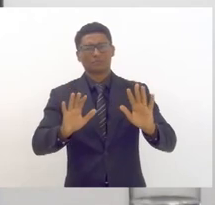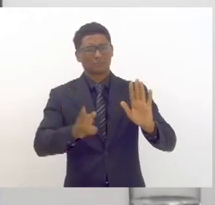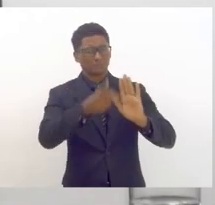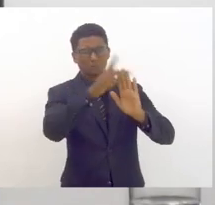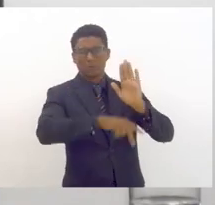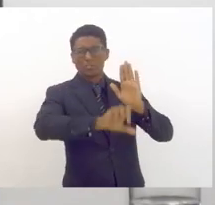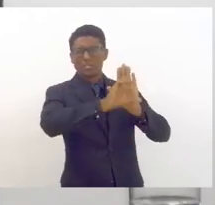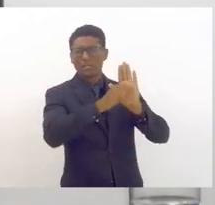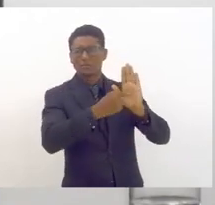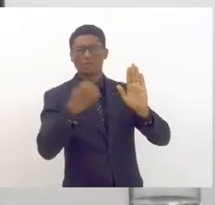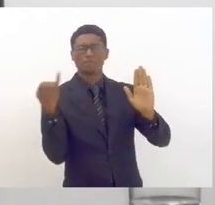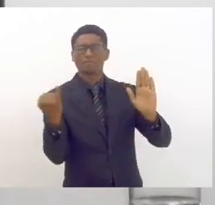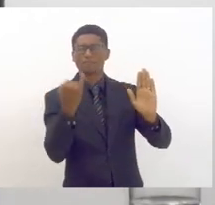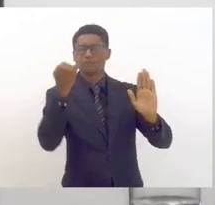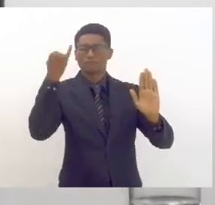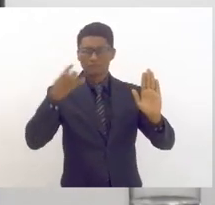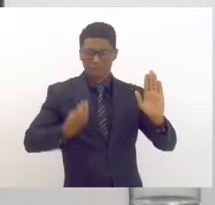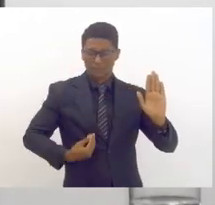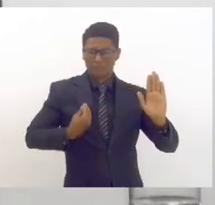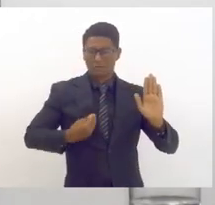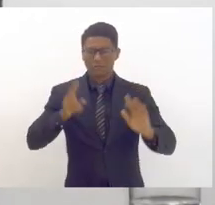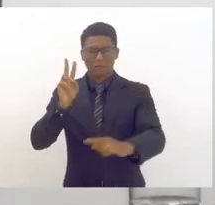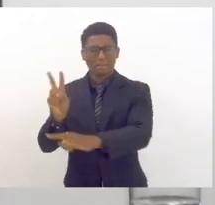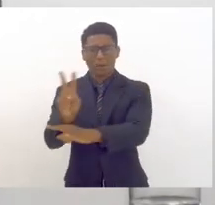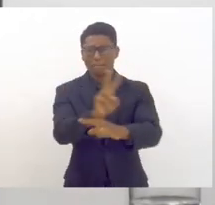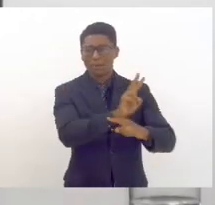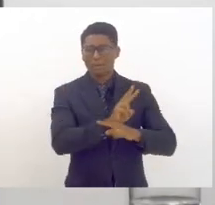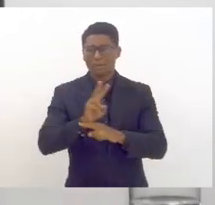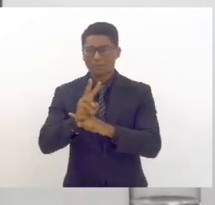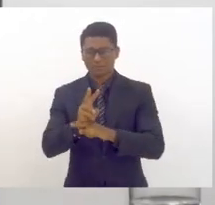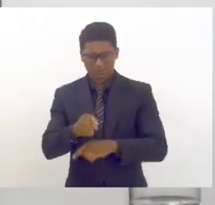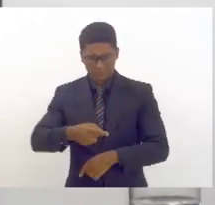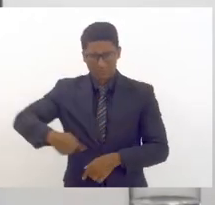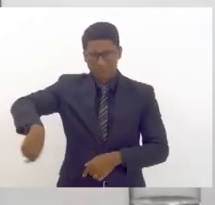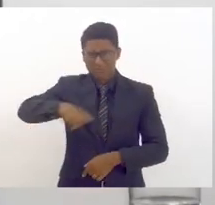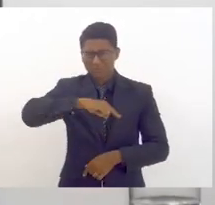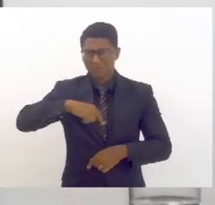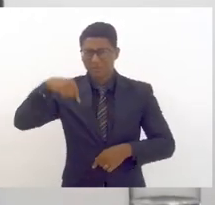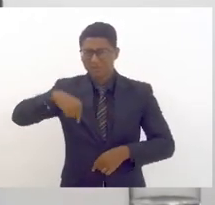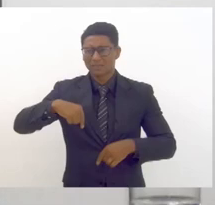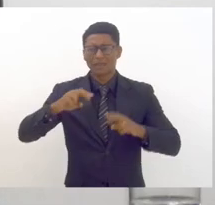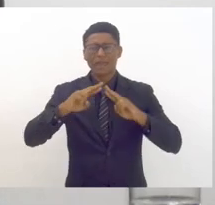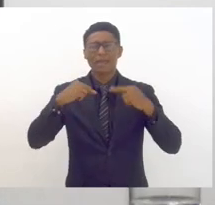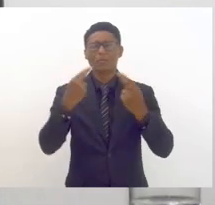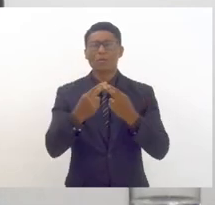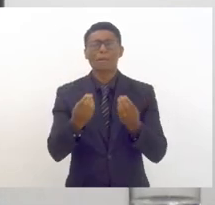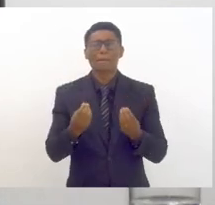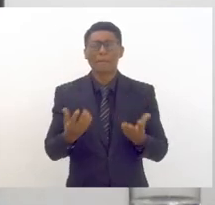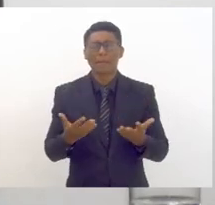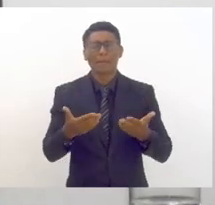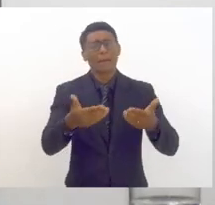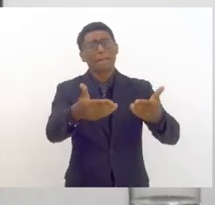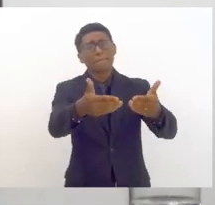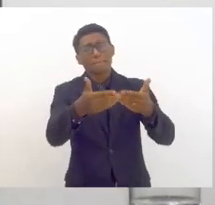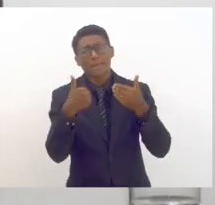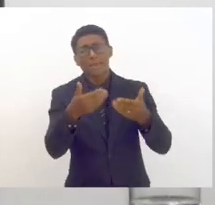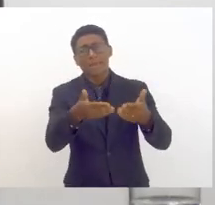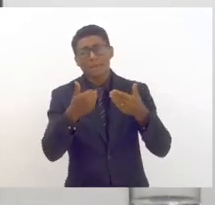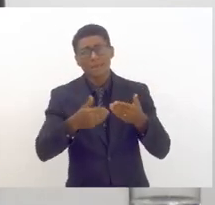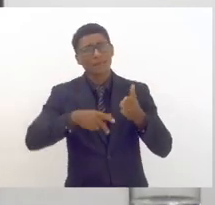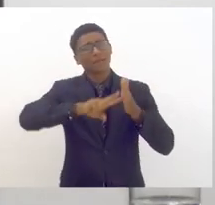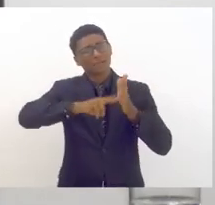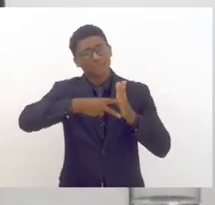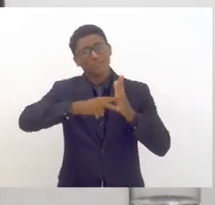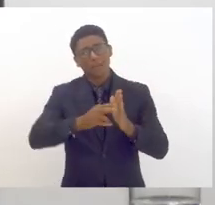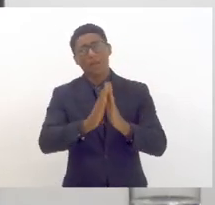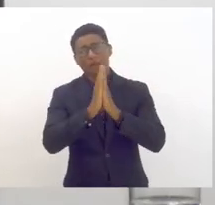vidas, a gente está aqui, tem que fazer uma audiência pública para implorar ao sindicato, para o sindicato